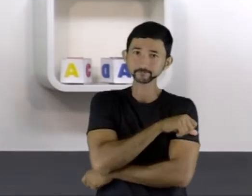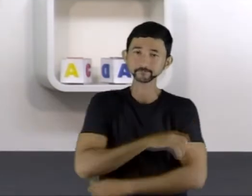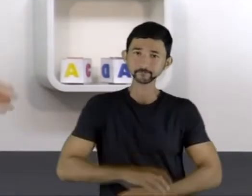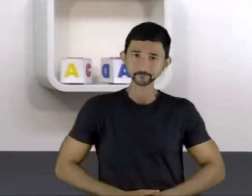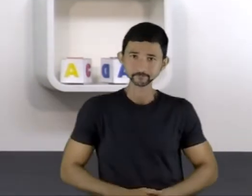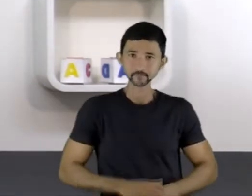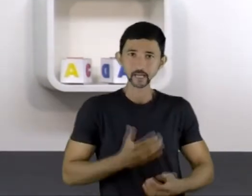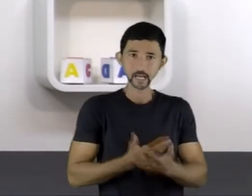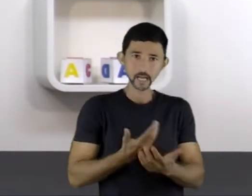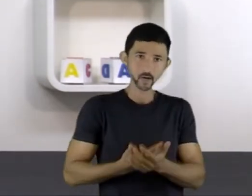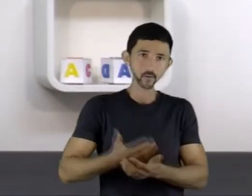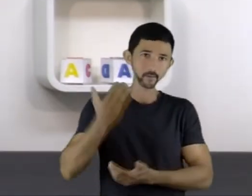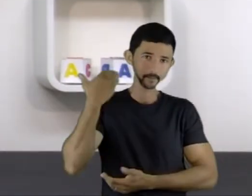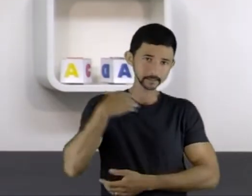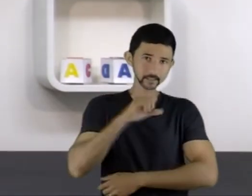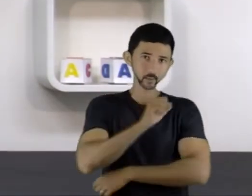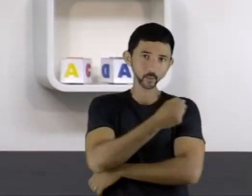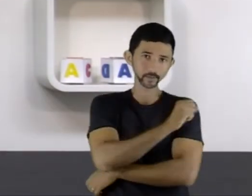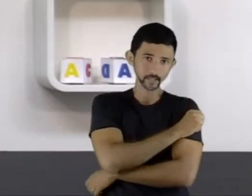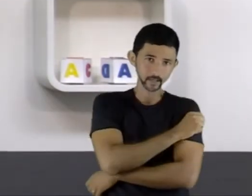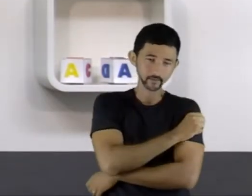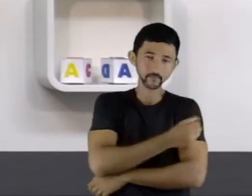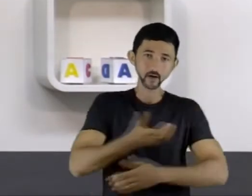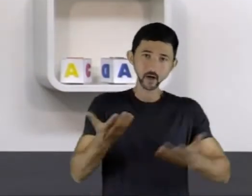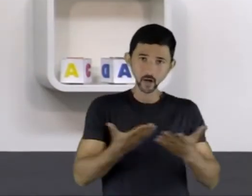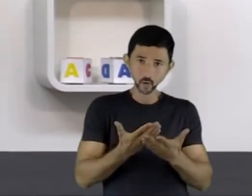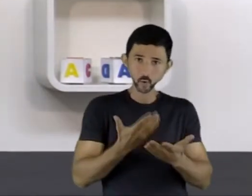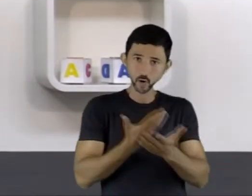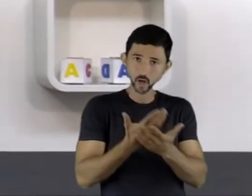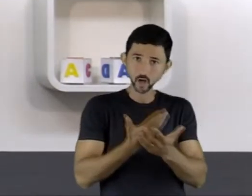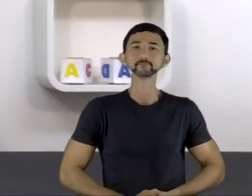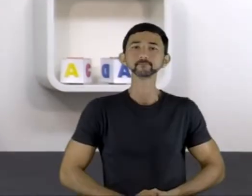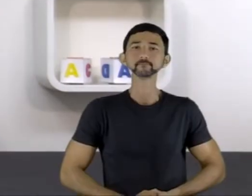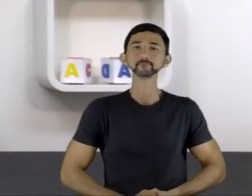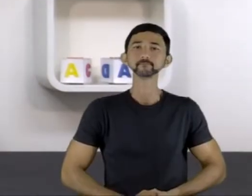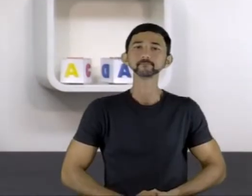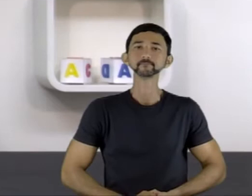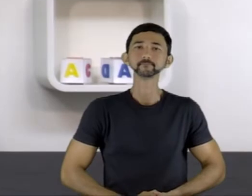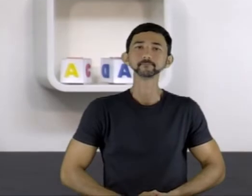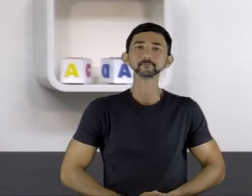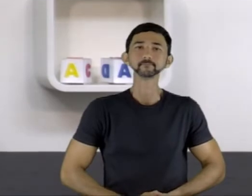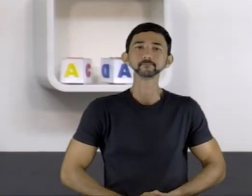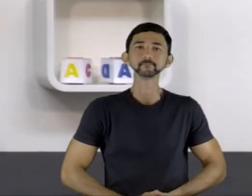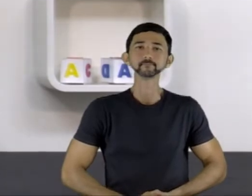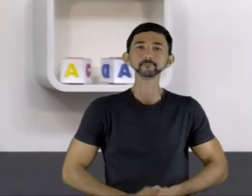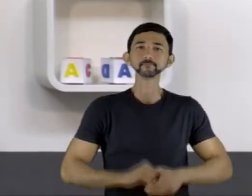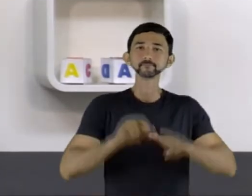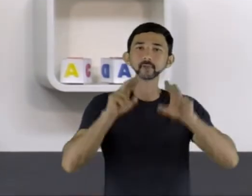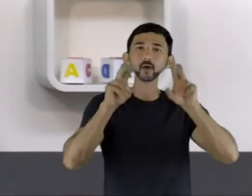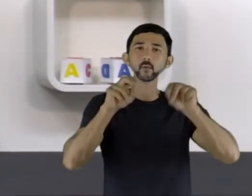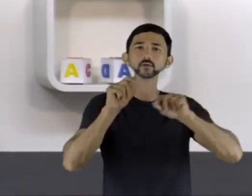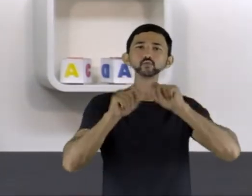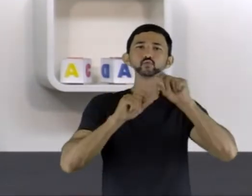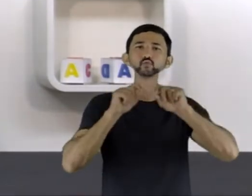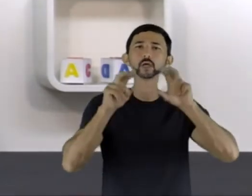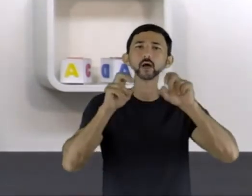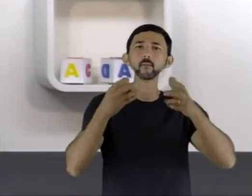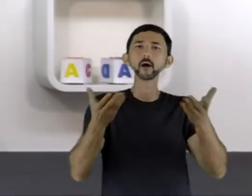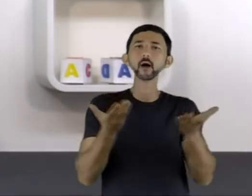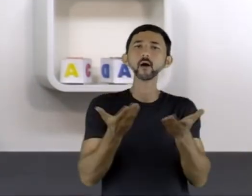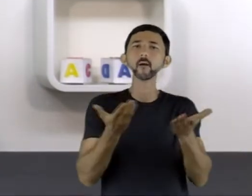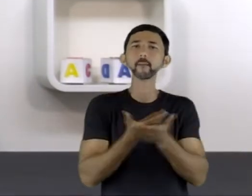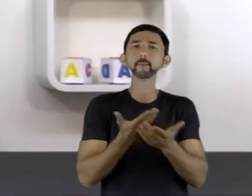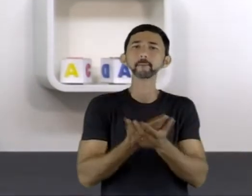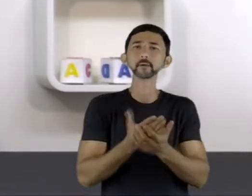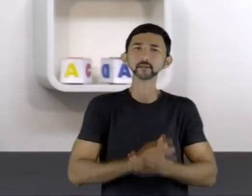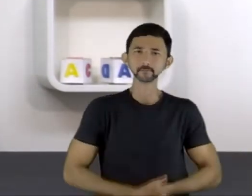A outra aula foi para o 8º ano e agora nós voltamos com aula para o assunto que nós vamos tratar agora é sobre